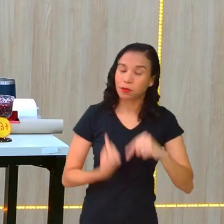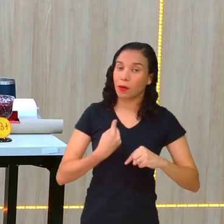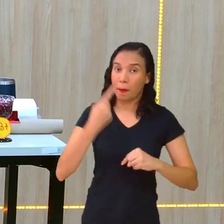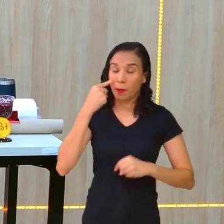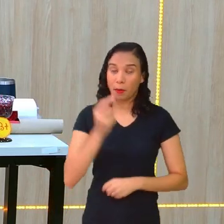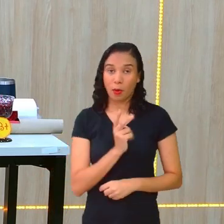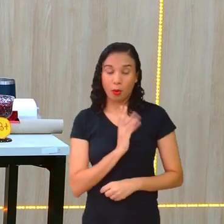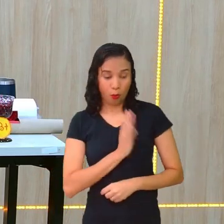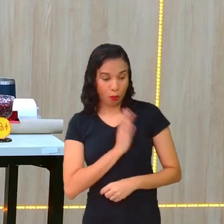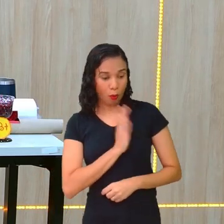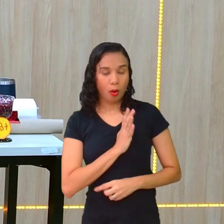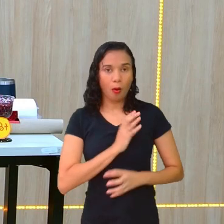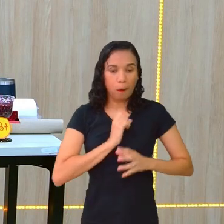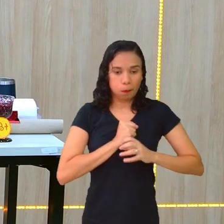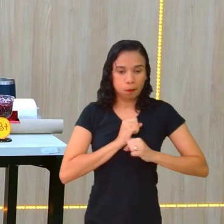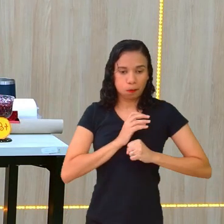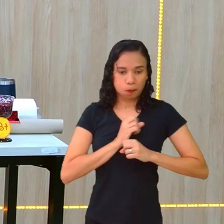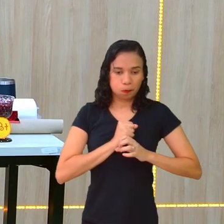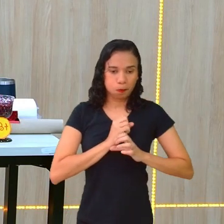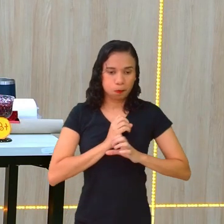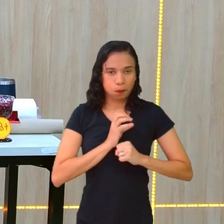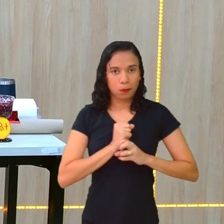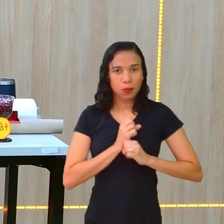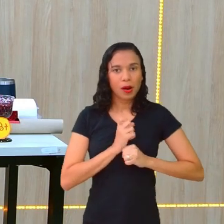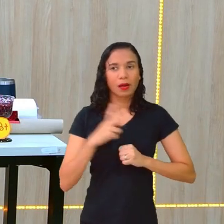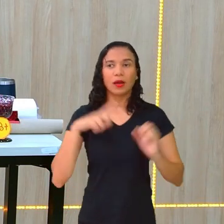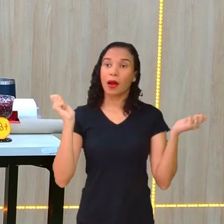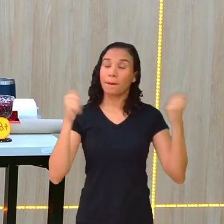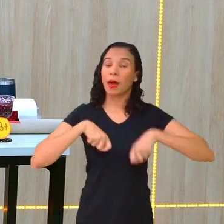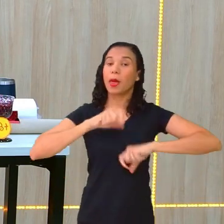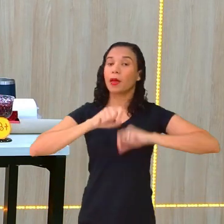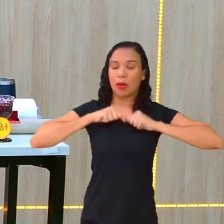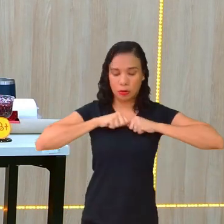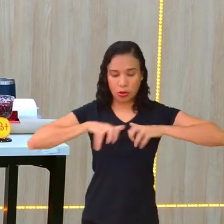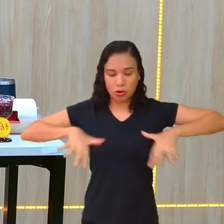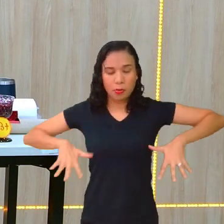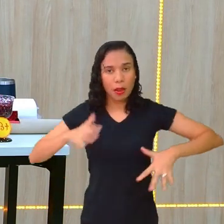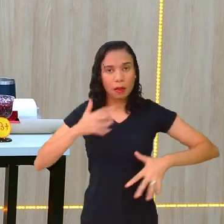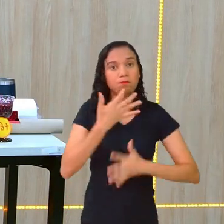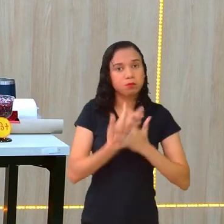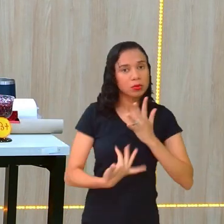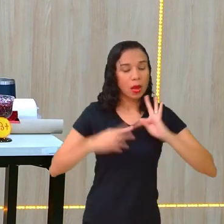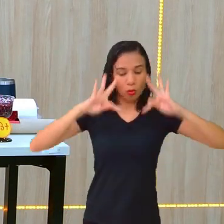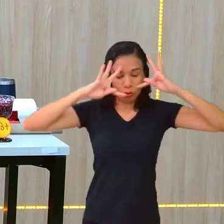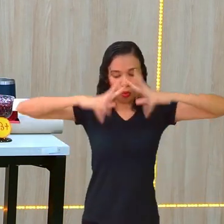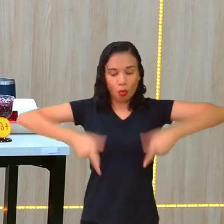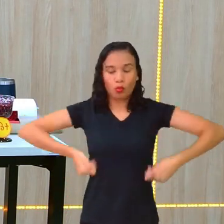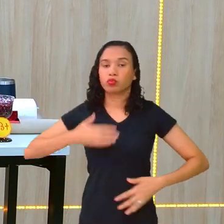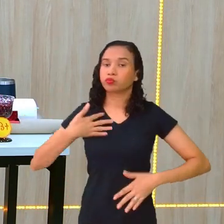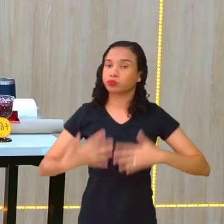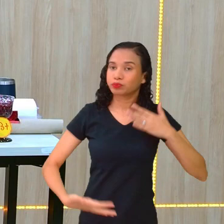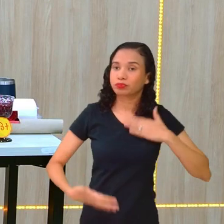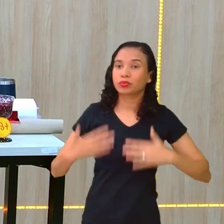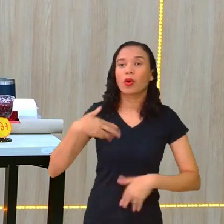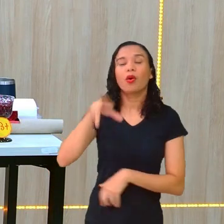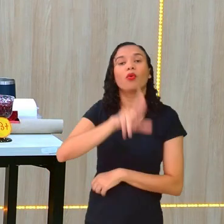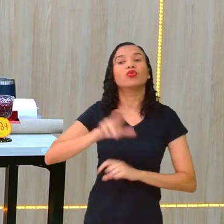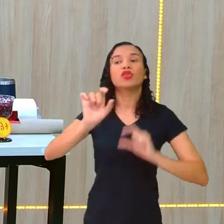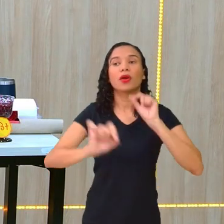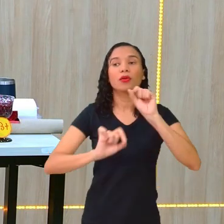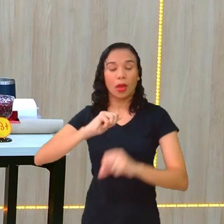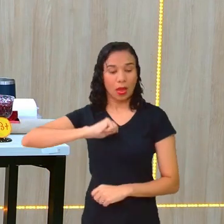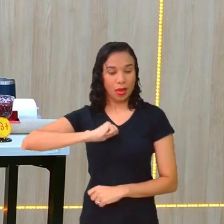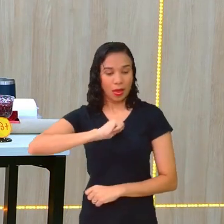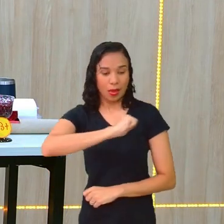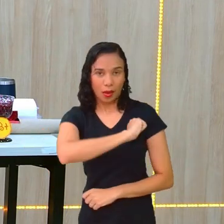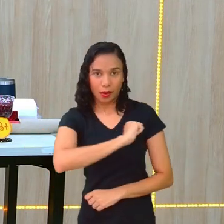que o coração, essa grande bomba, ela é capaz, né, de bombear o sangue para todo o nosso corpo. Através de quê?